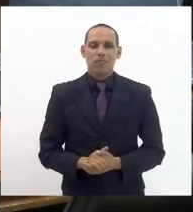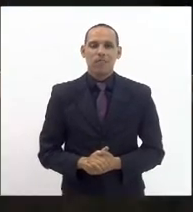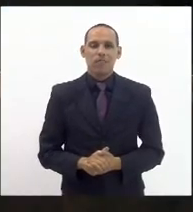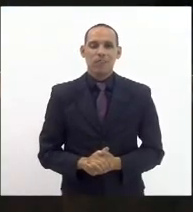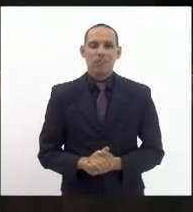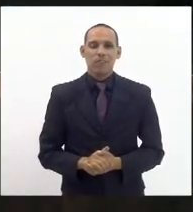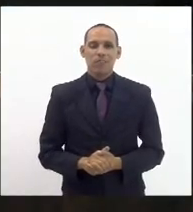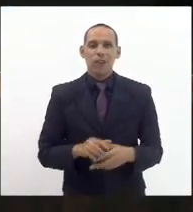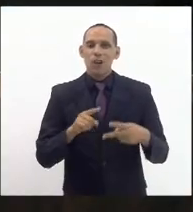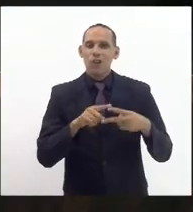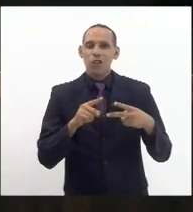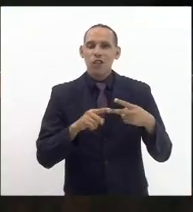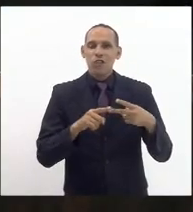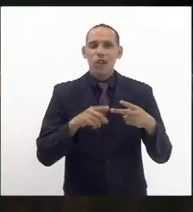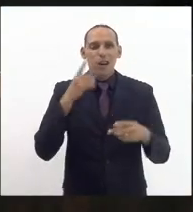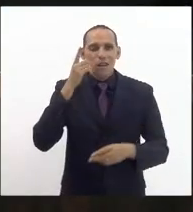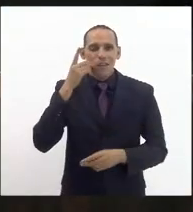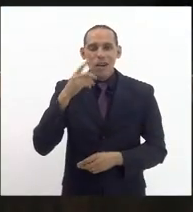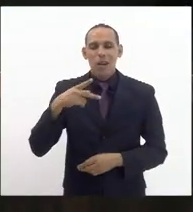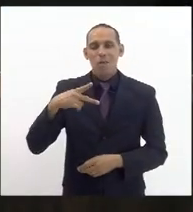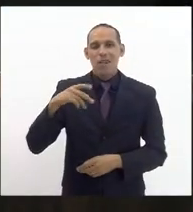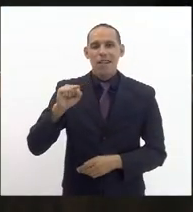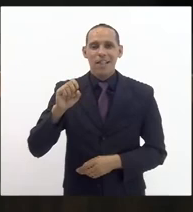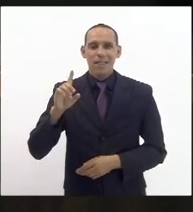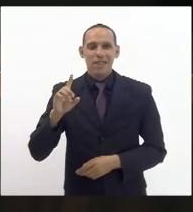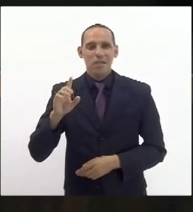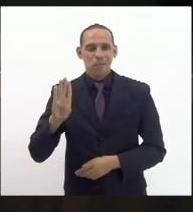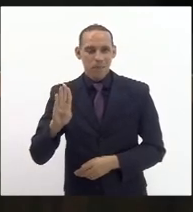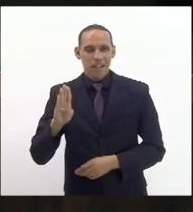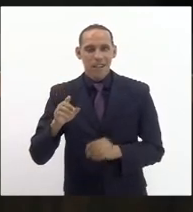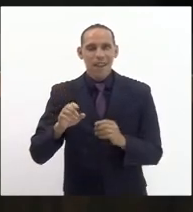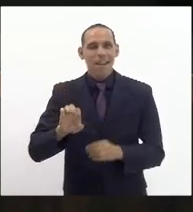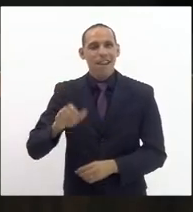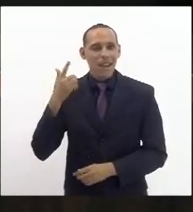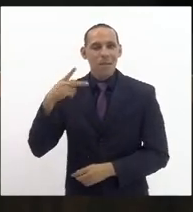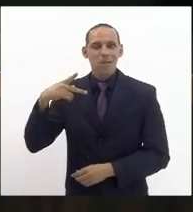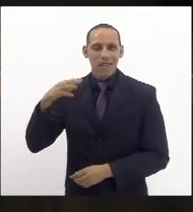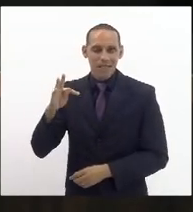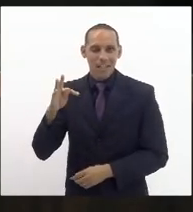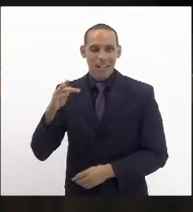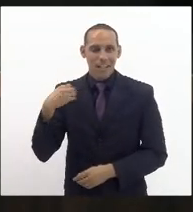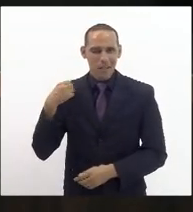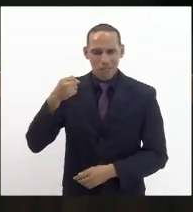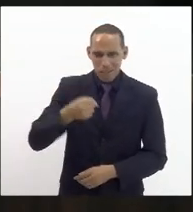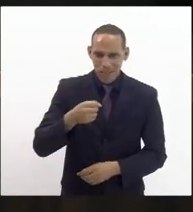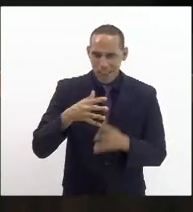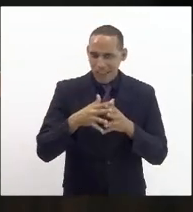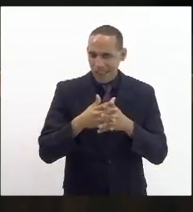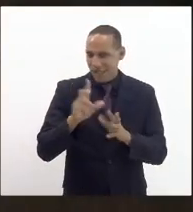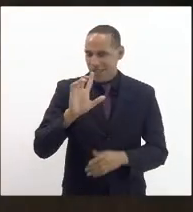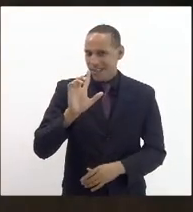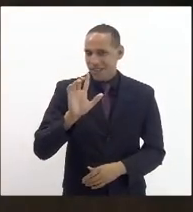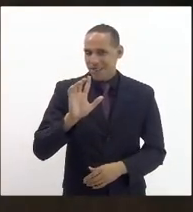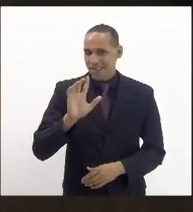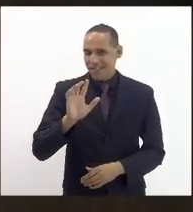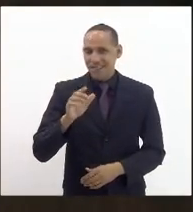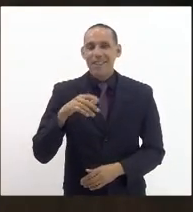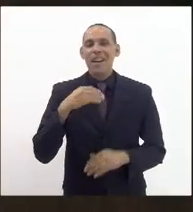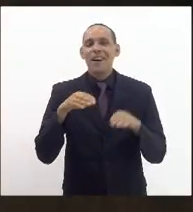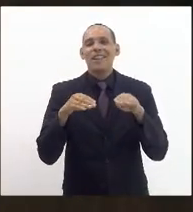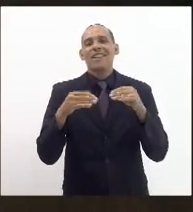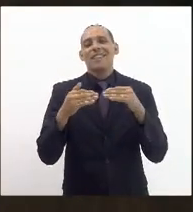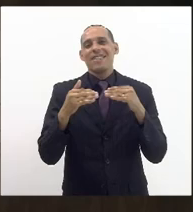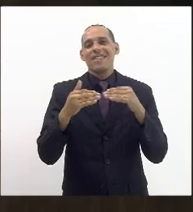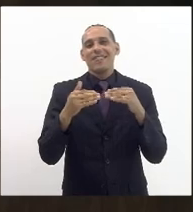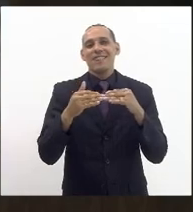Dois deputados do PSB, ex-PT. Obrigado. Me botar aí não atrapalha não, né, Pratinha? Nós estamos alinhados em